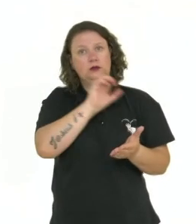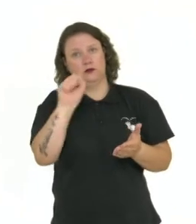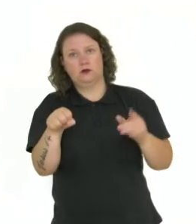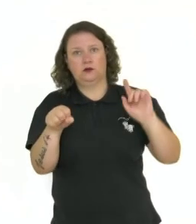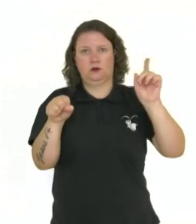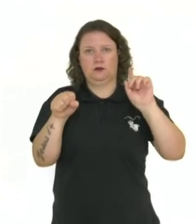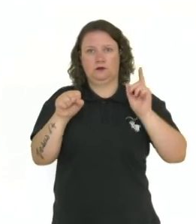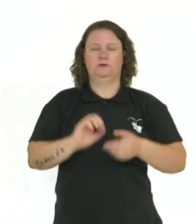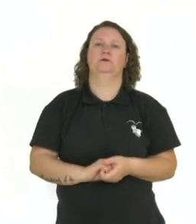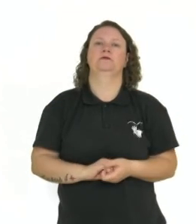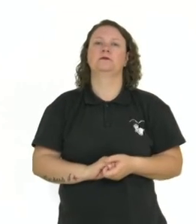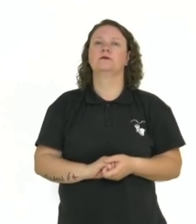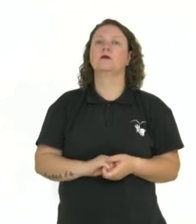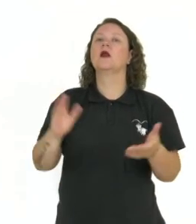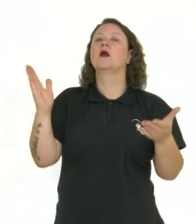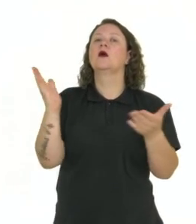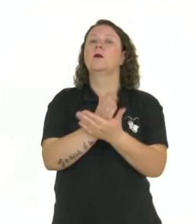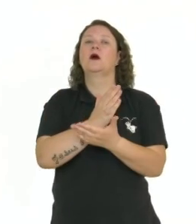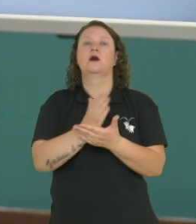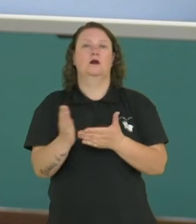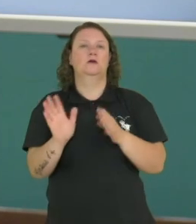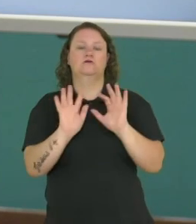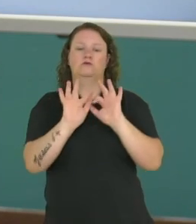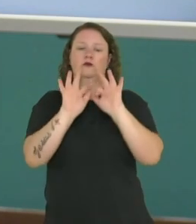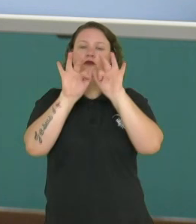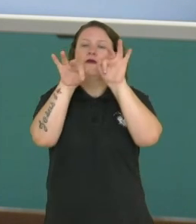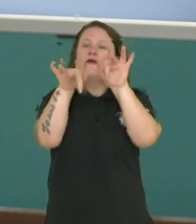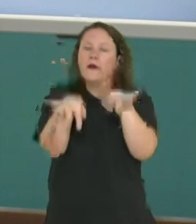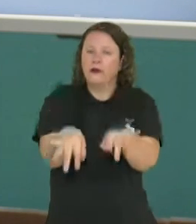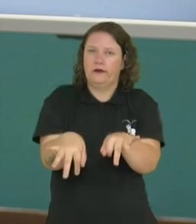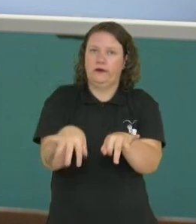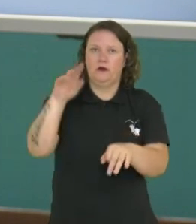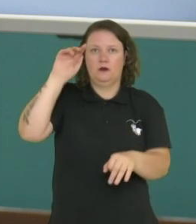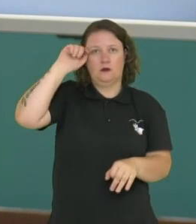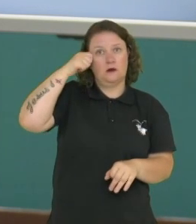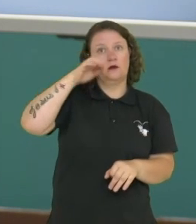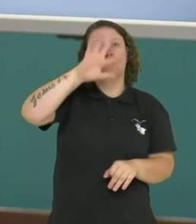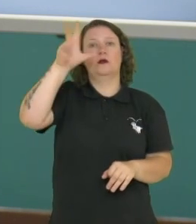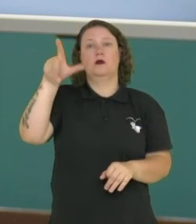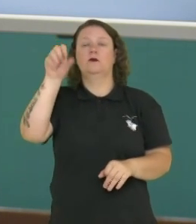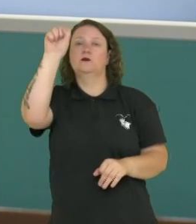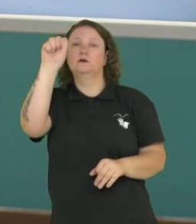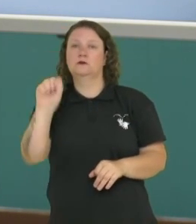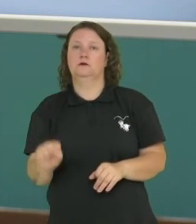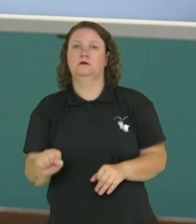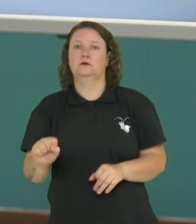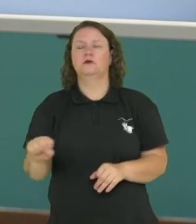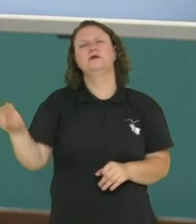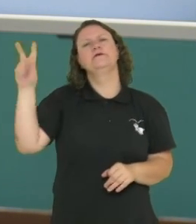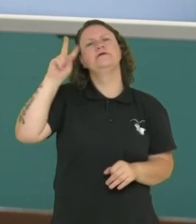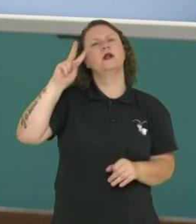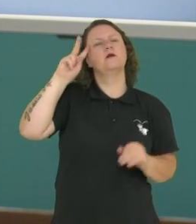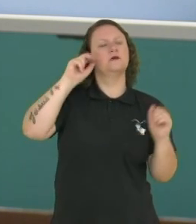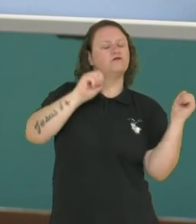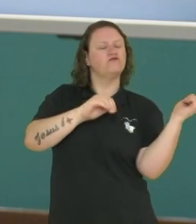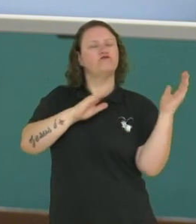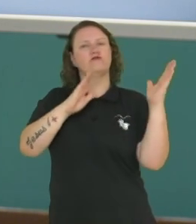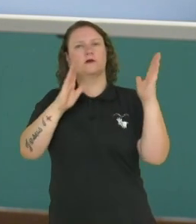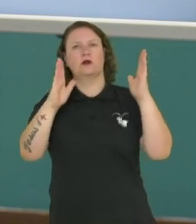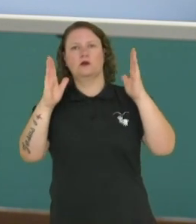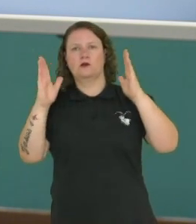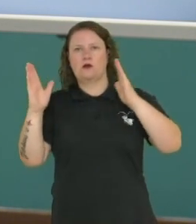então o apartheid, né, foi abolido na África do Sul e historicamente, né, há uma cultura de discriminação